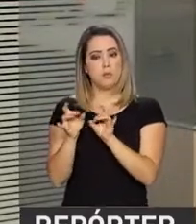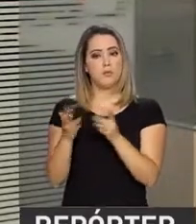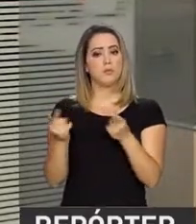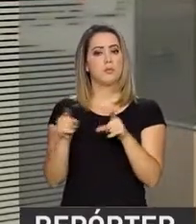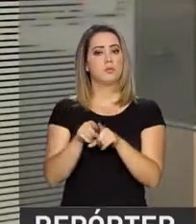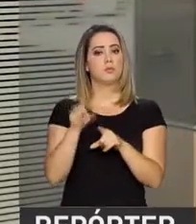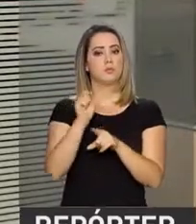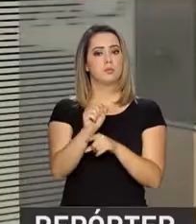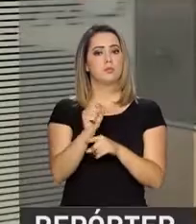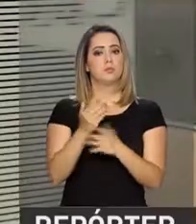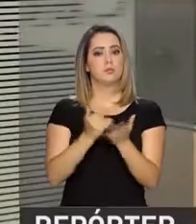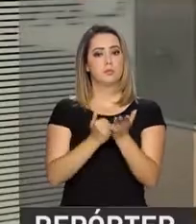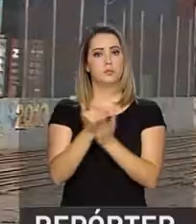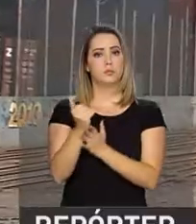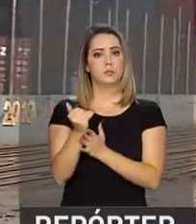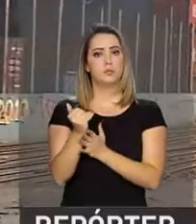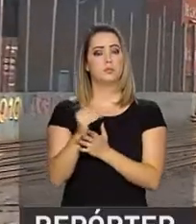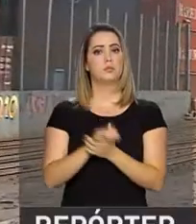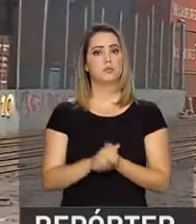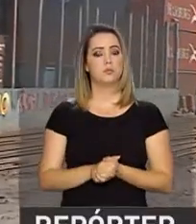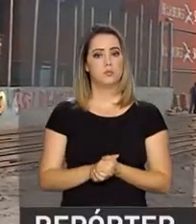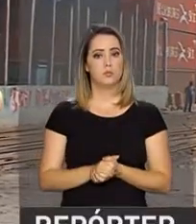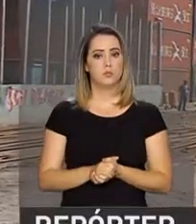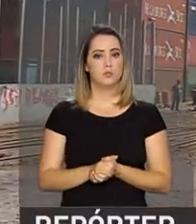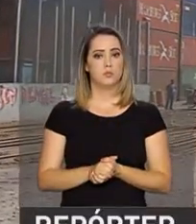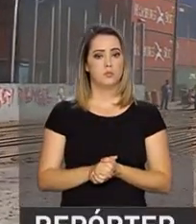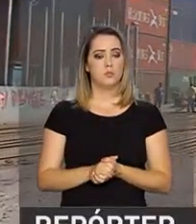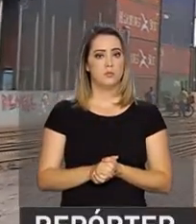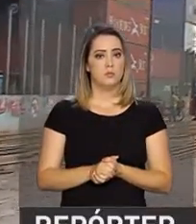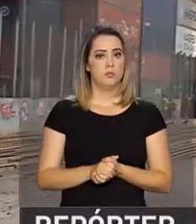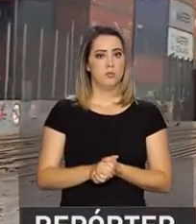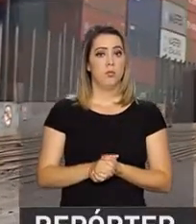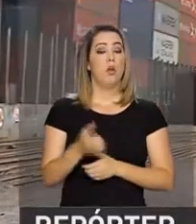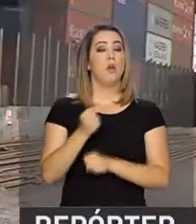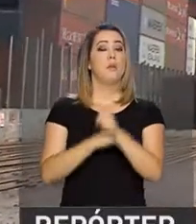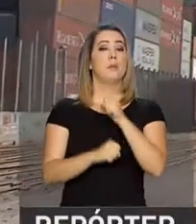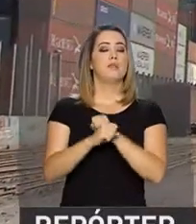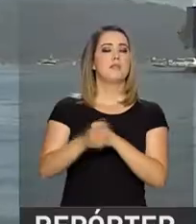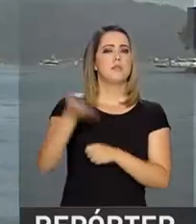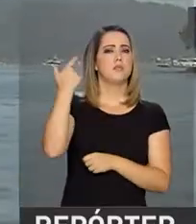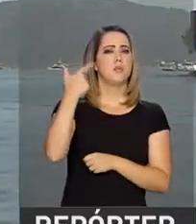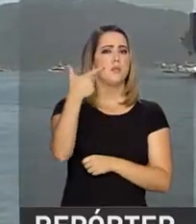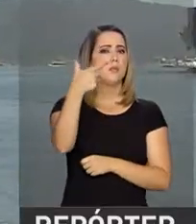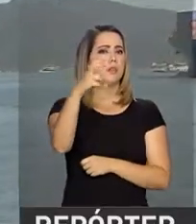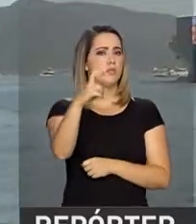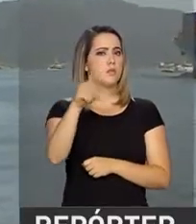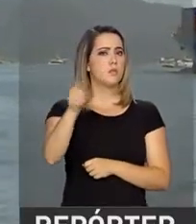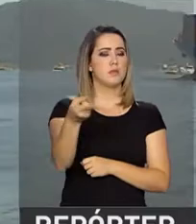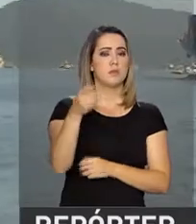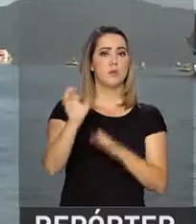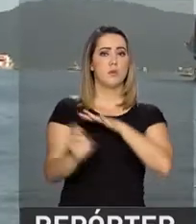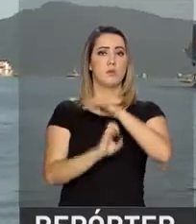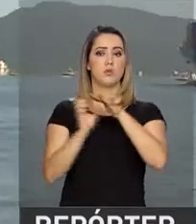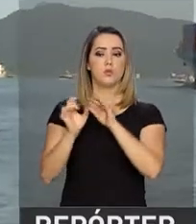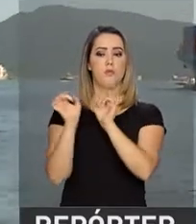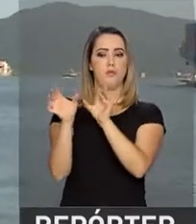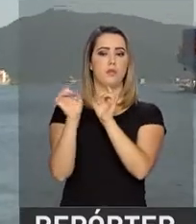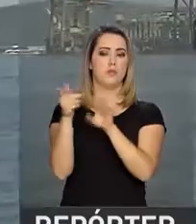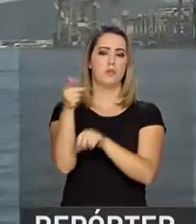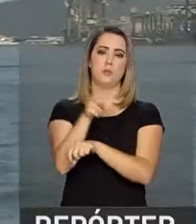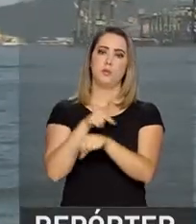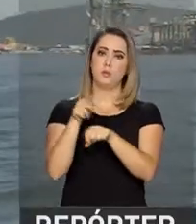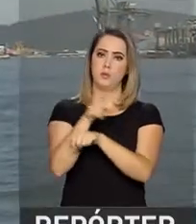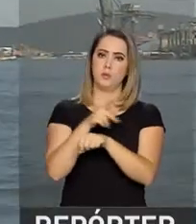em relação a essa inserção internacional. No ano passado, mais de 25.500 empresas brasileiras exportaram. Cerca